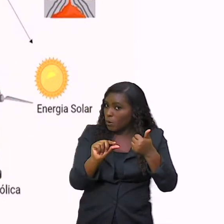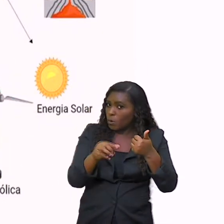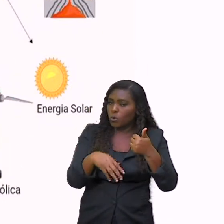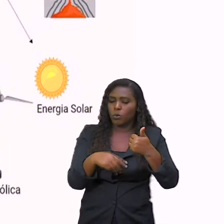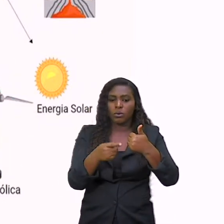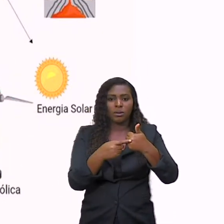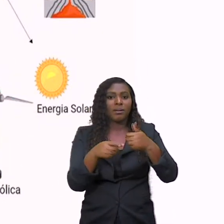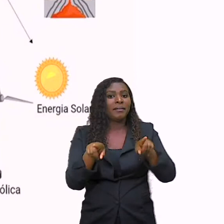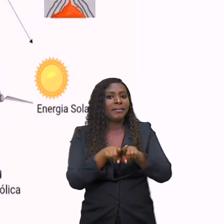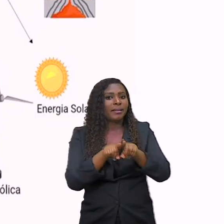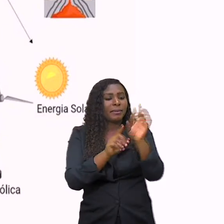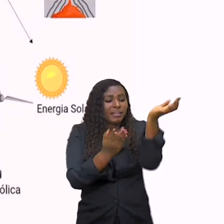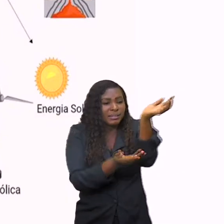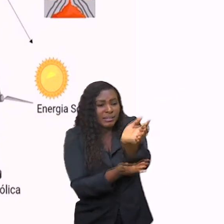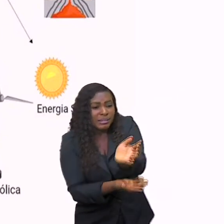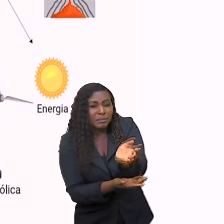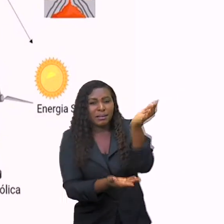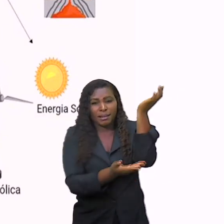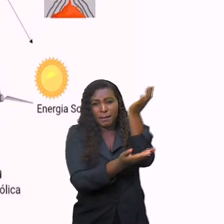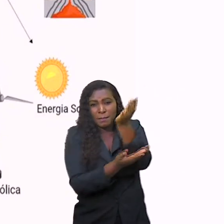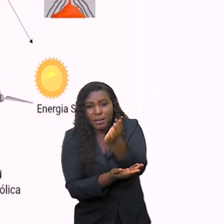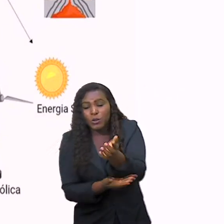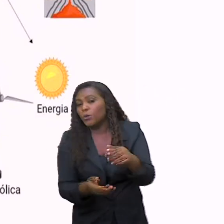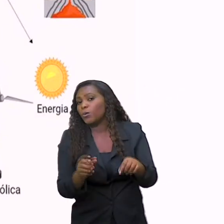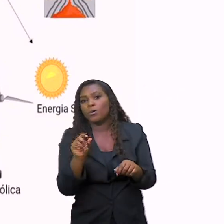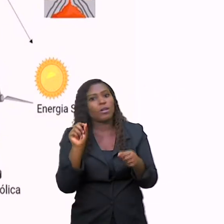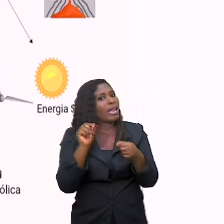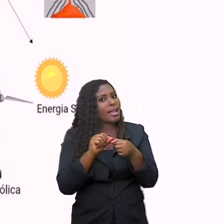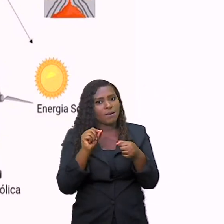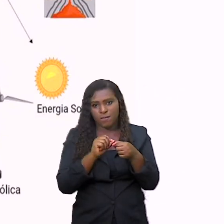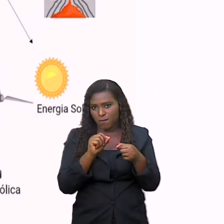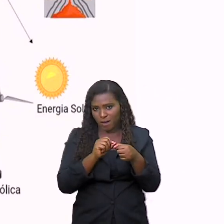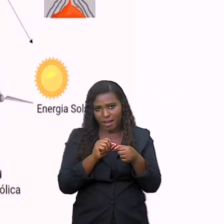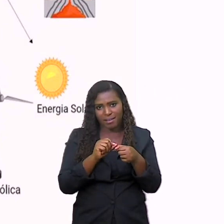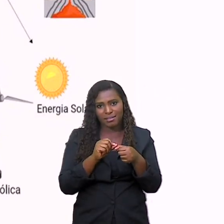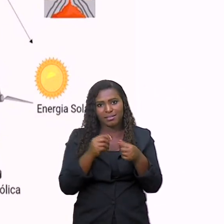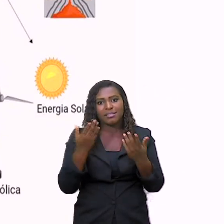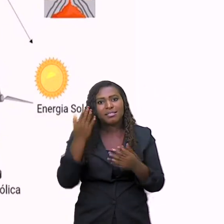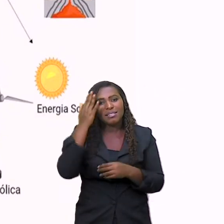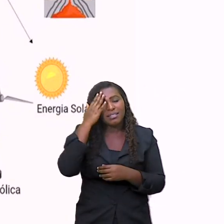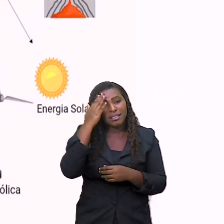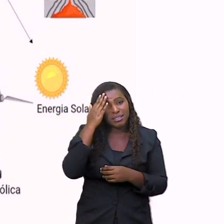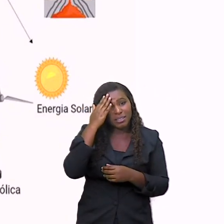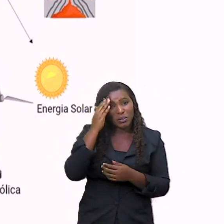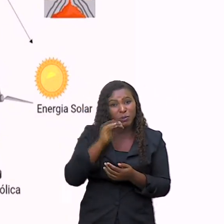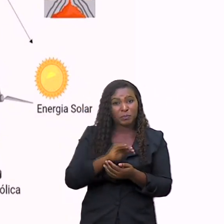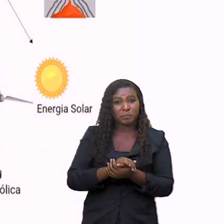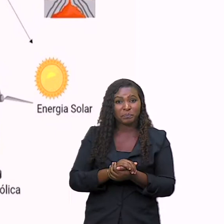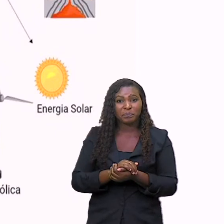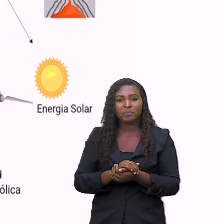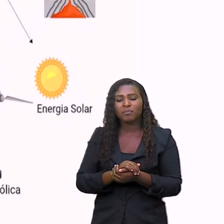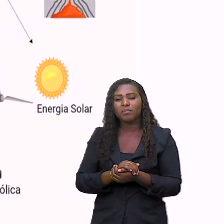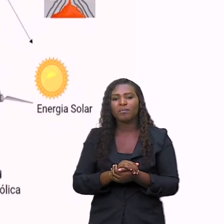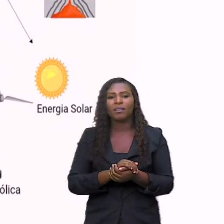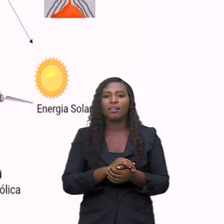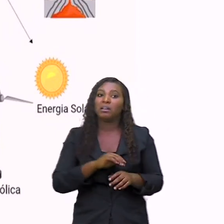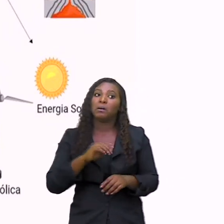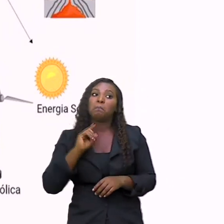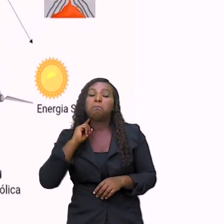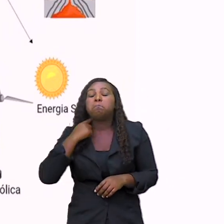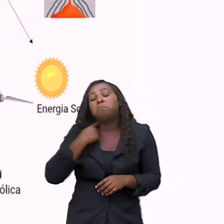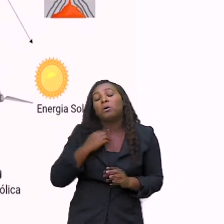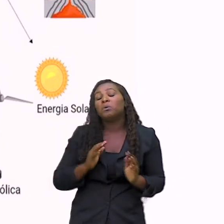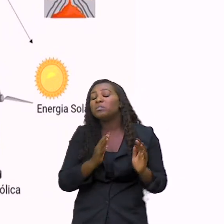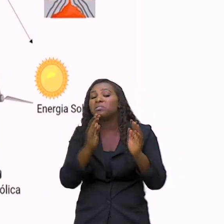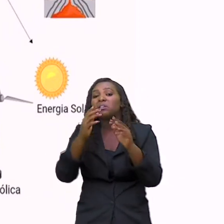monocultura trazem aí uma usina geotérmica, não muito poluente e com um